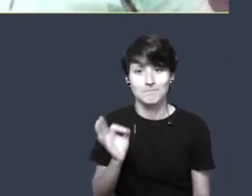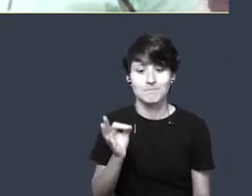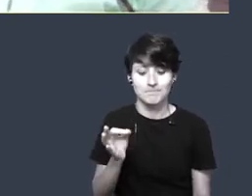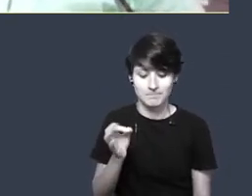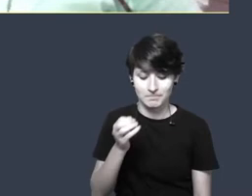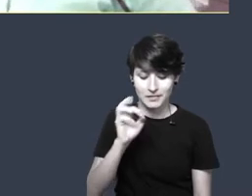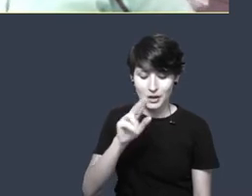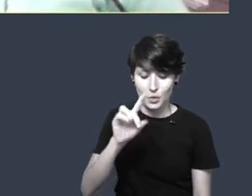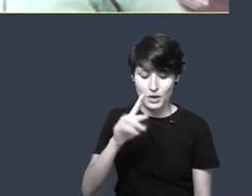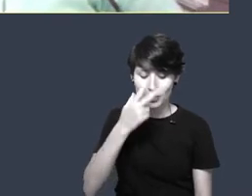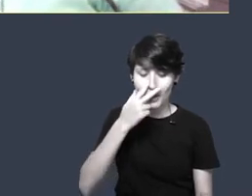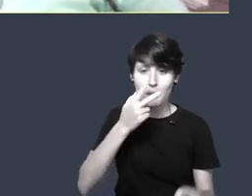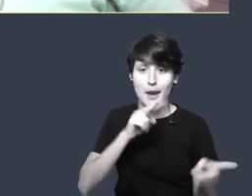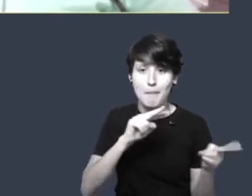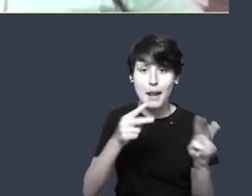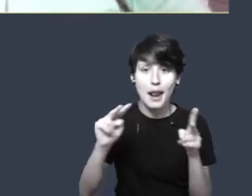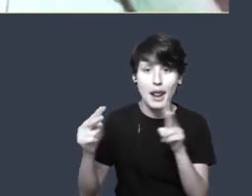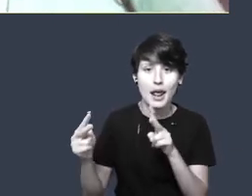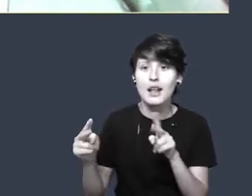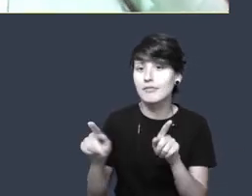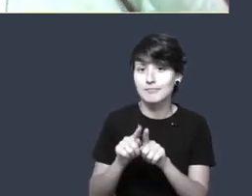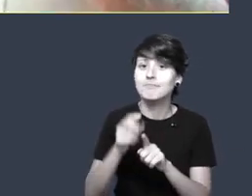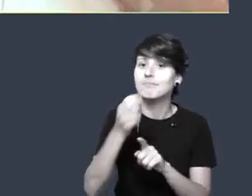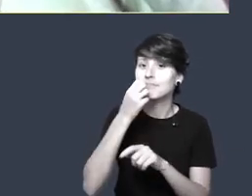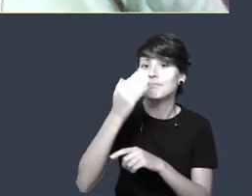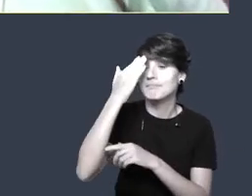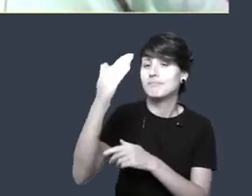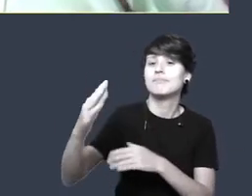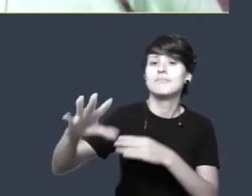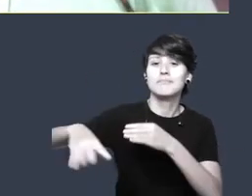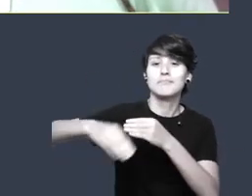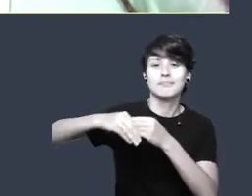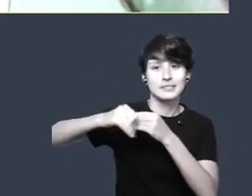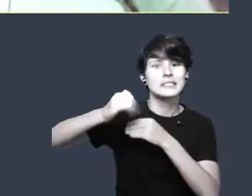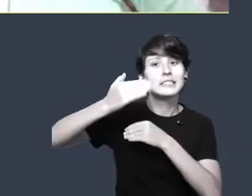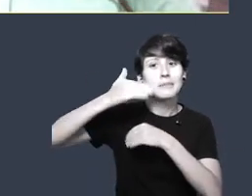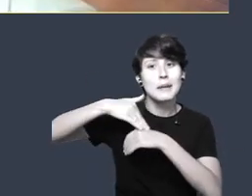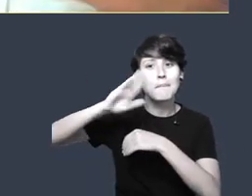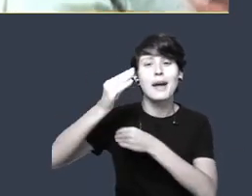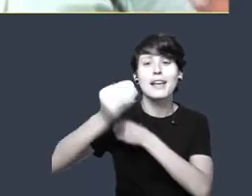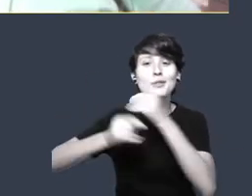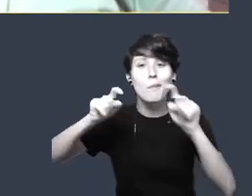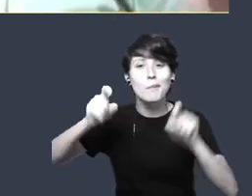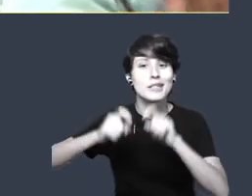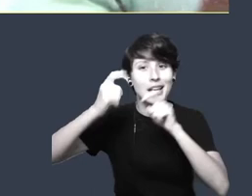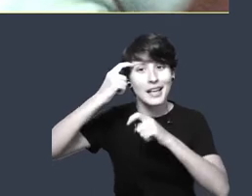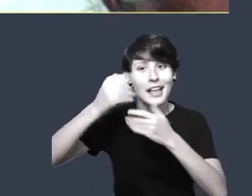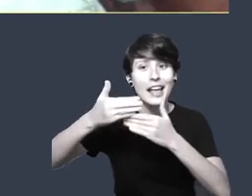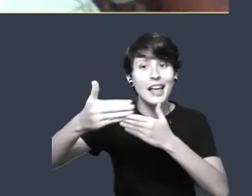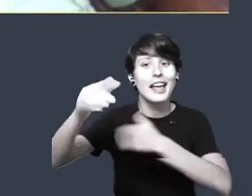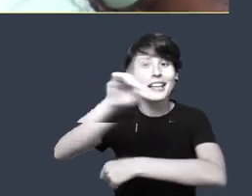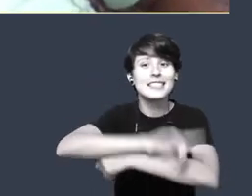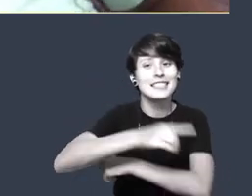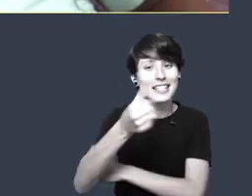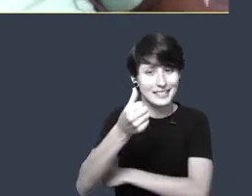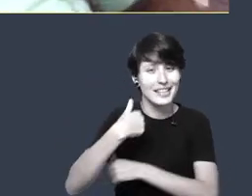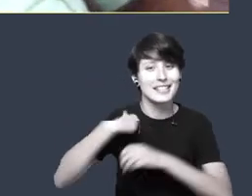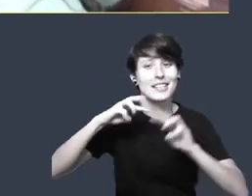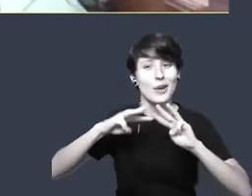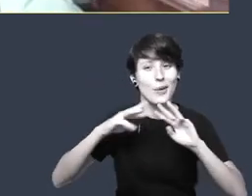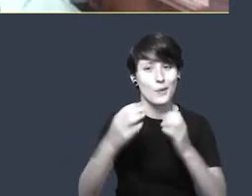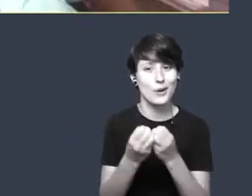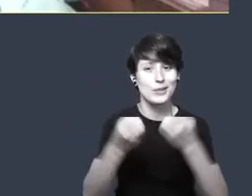Não é só replicar. Mas valeu pelo jabá, galera. Se vocês quiserem saber mais de pensamento computacional, dia 6 eu vou estar dando um workshop